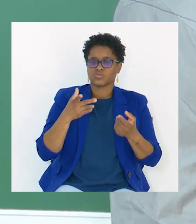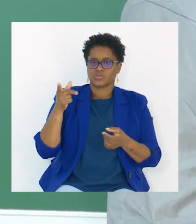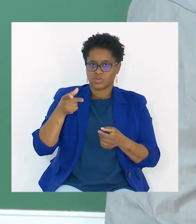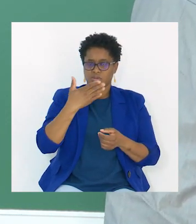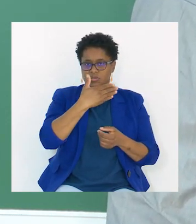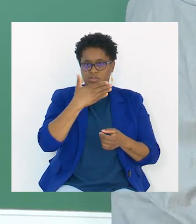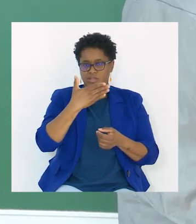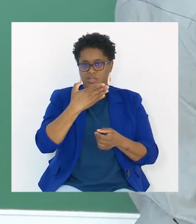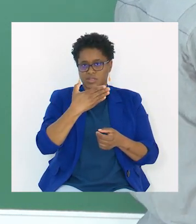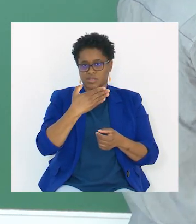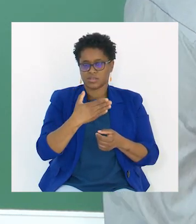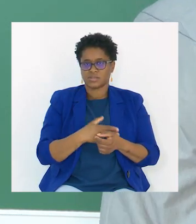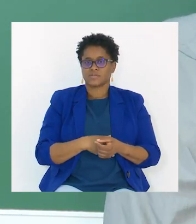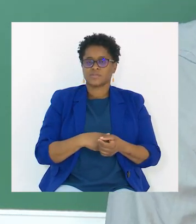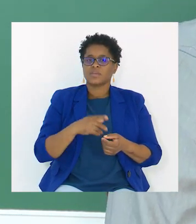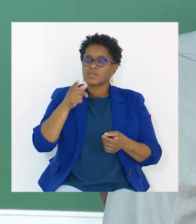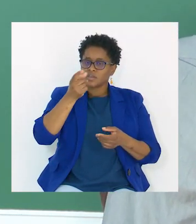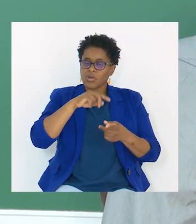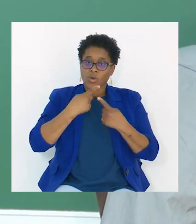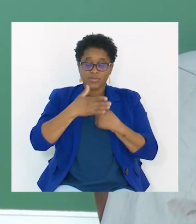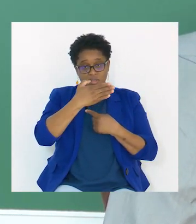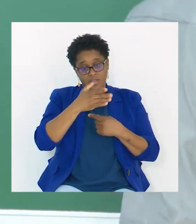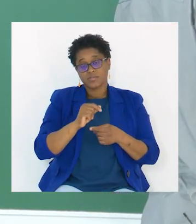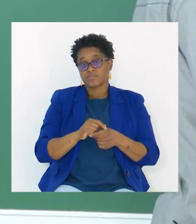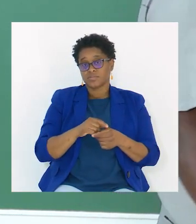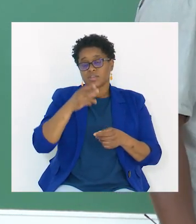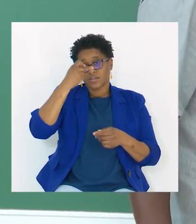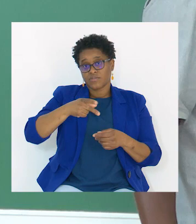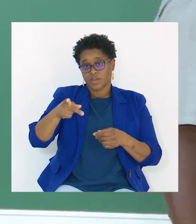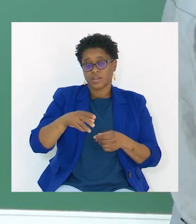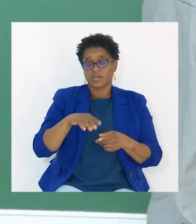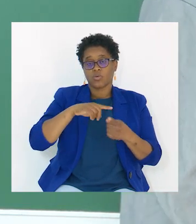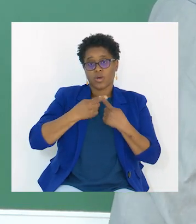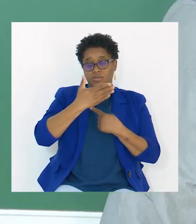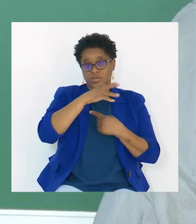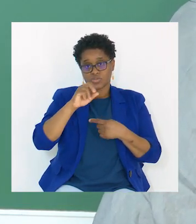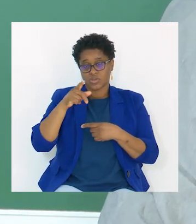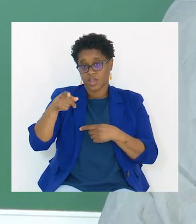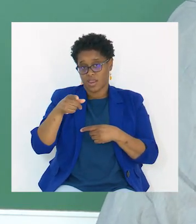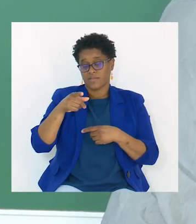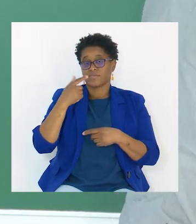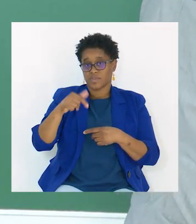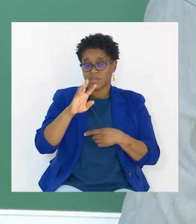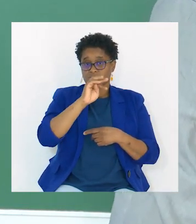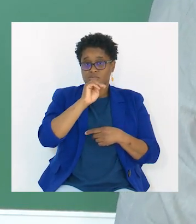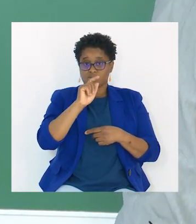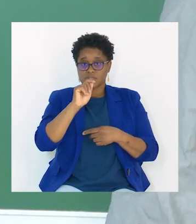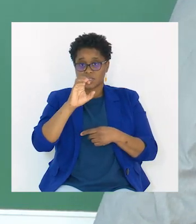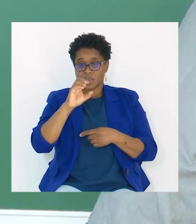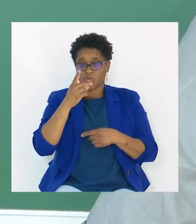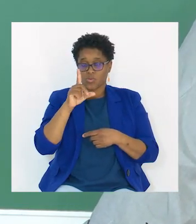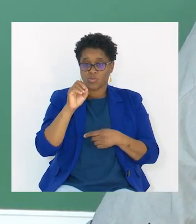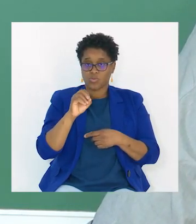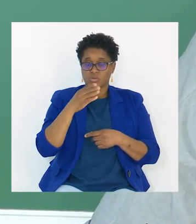número 17, ou ano 17, e ficamos com o ano 18. Então ali temos o